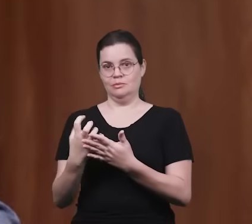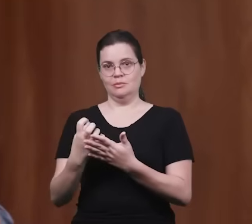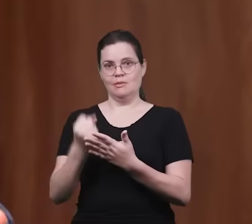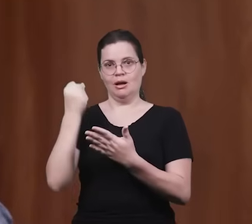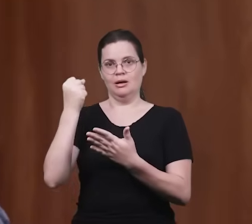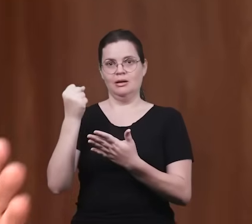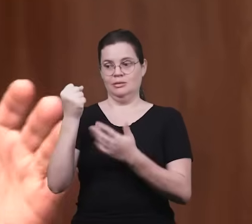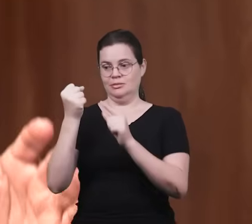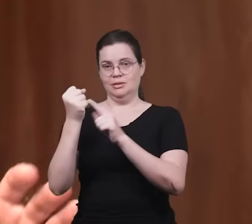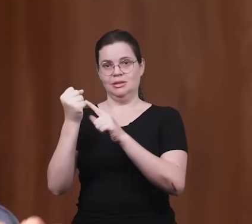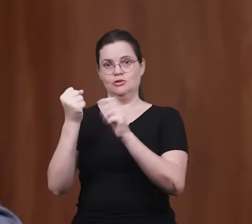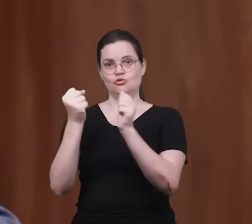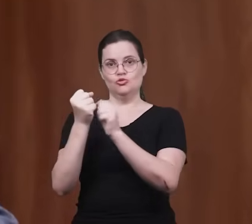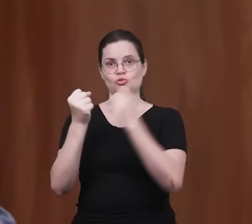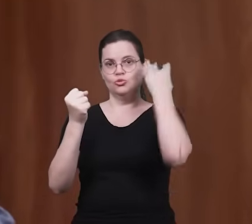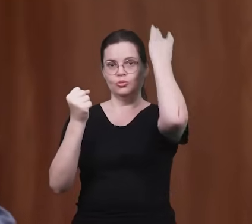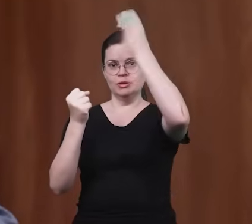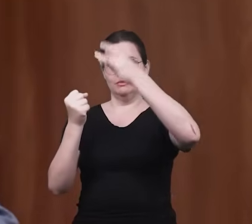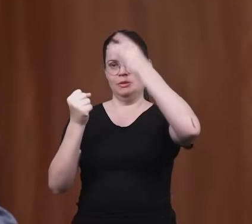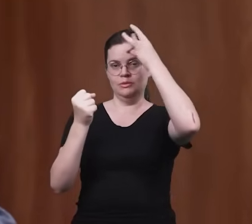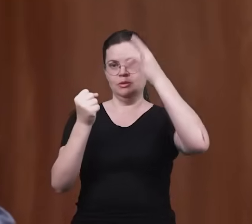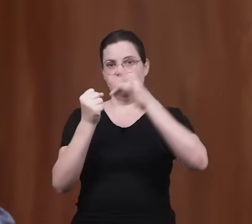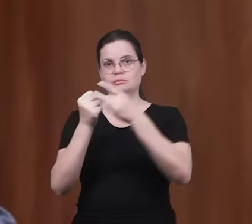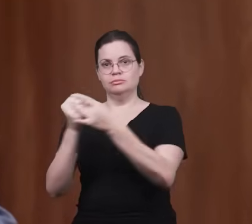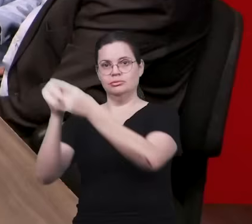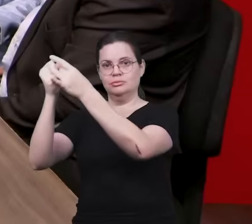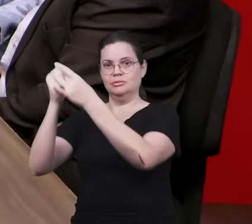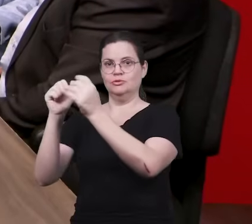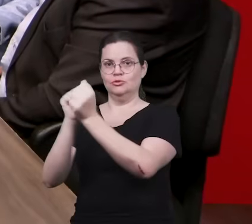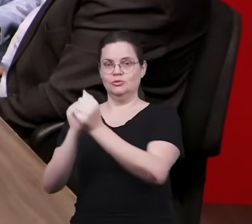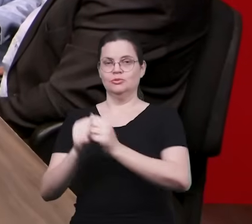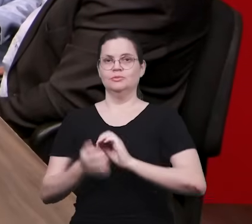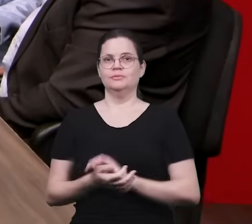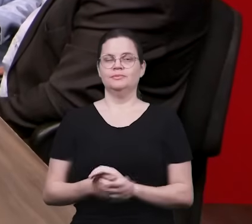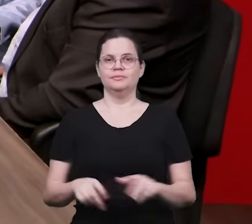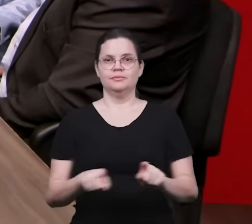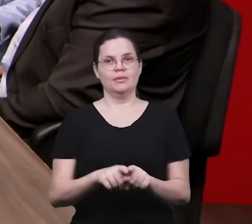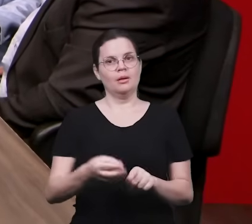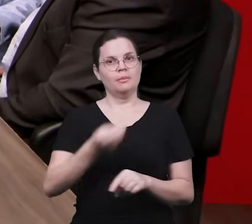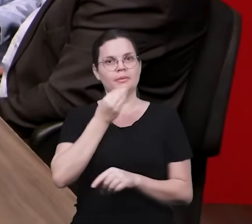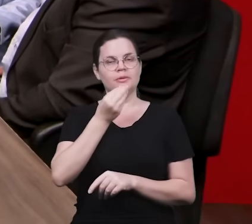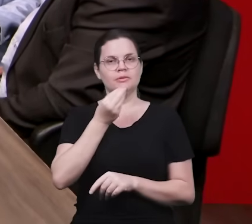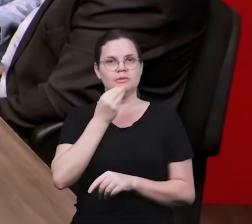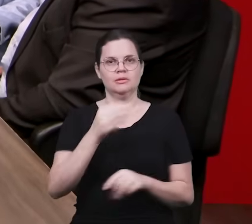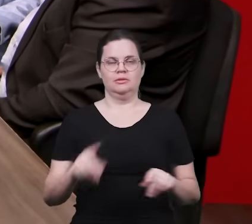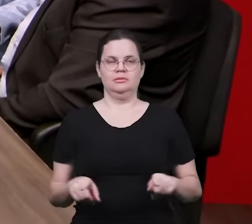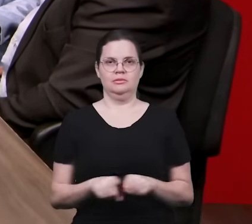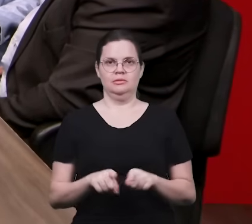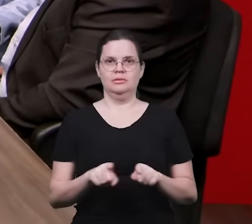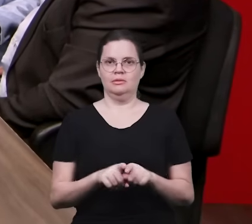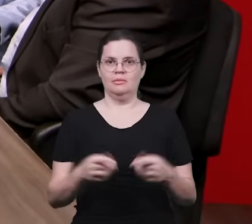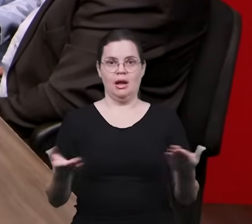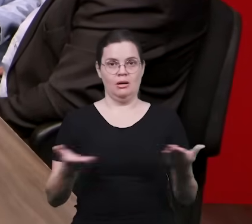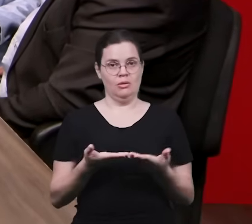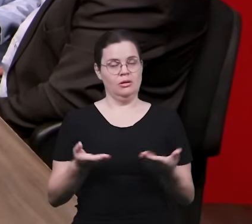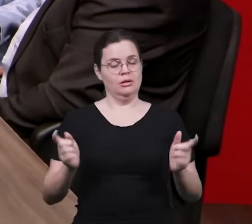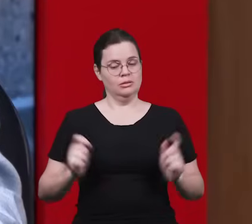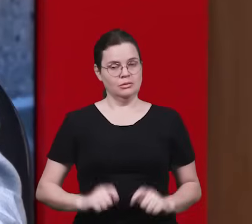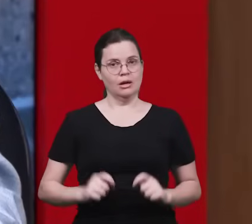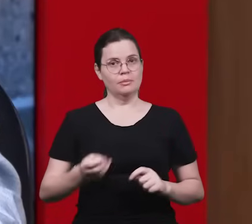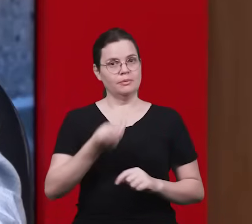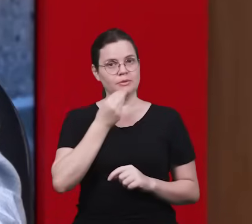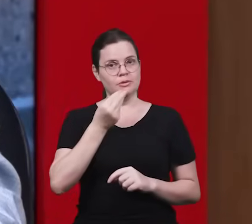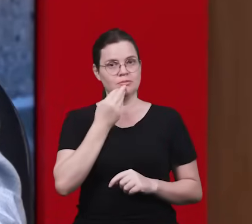retirada e junto com ela o Espírito Santo também. E a oportunidade ainda, a porta está aberta,